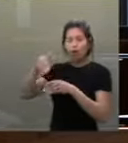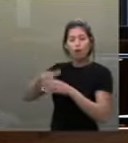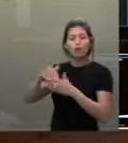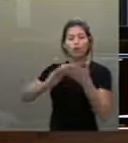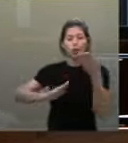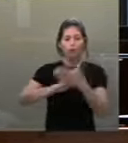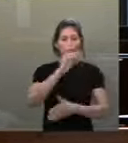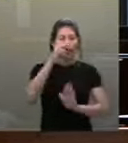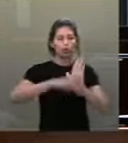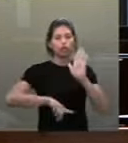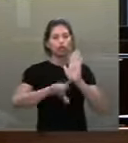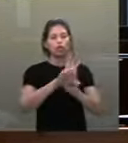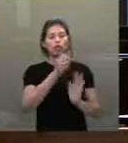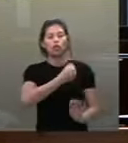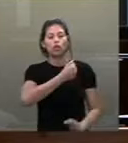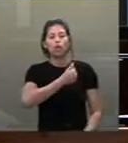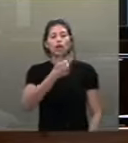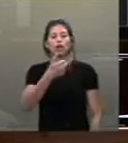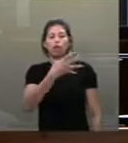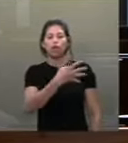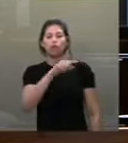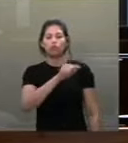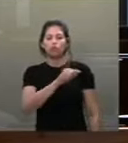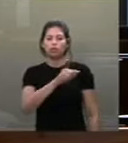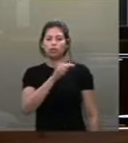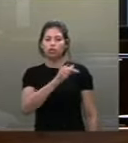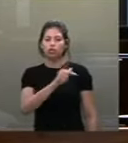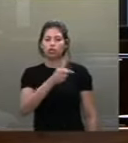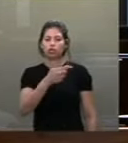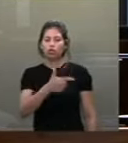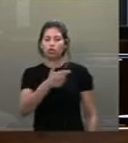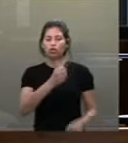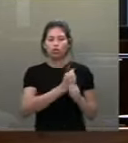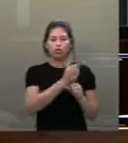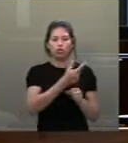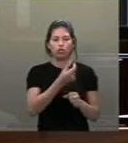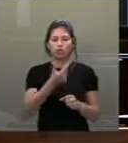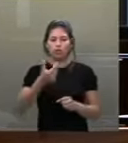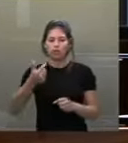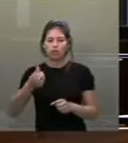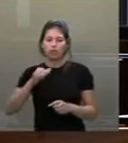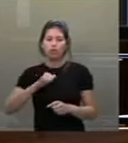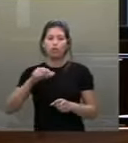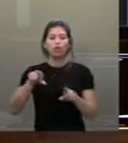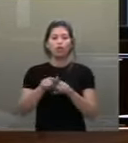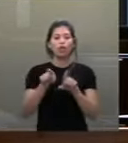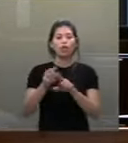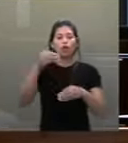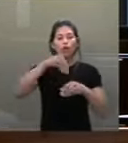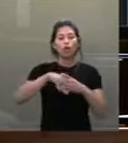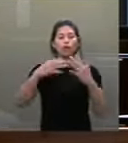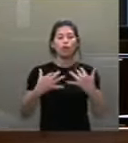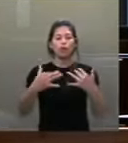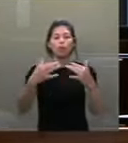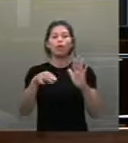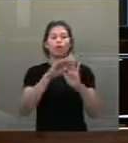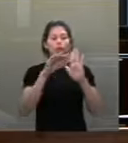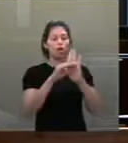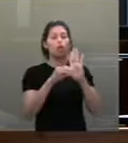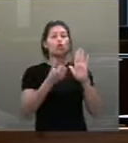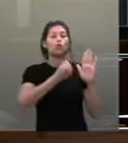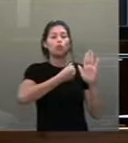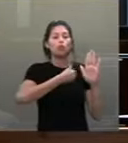projeto de lei número 1472 de 2021, com acolhimento total ou parcial das emendas de plenário número 9,